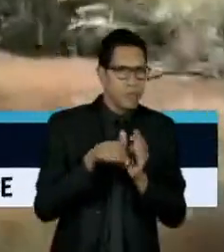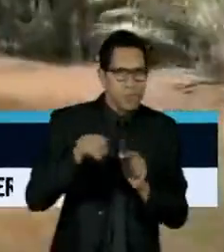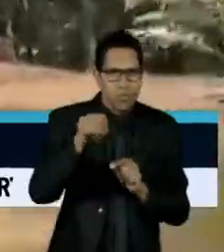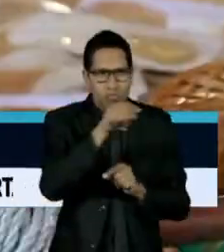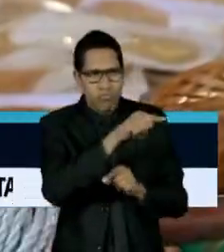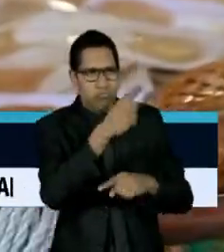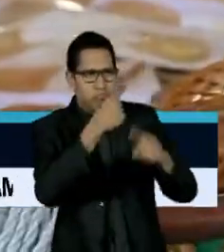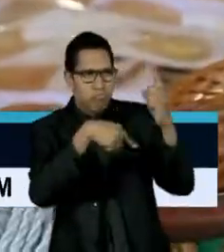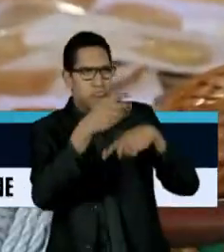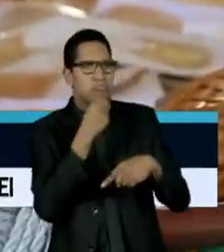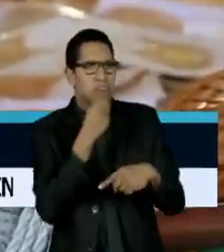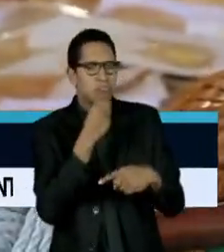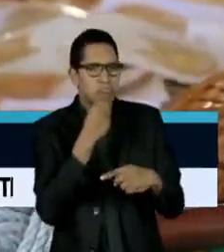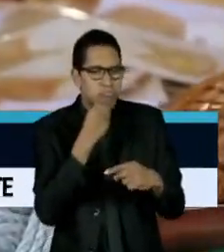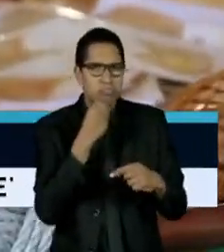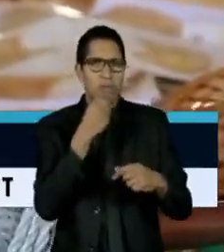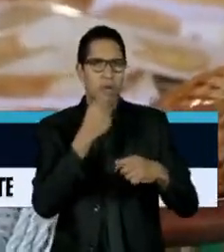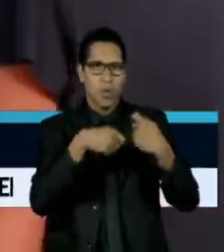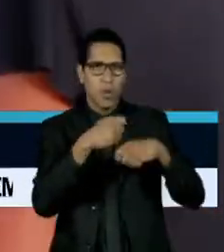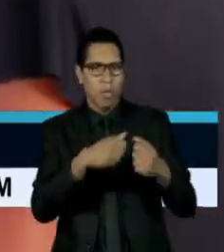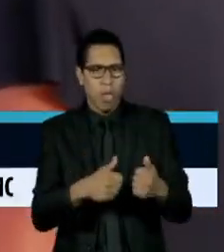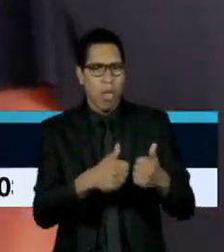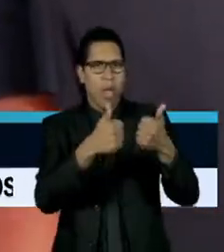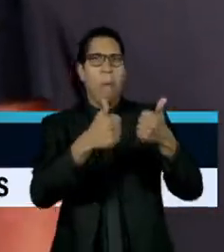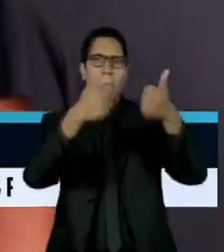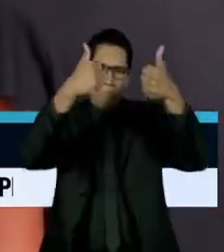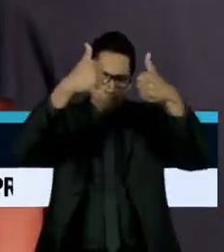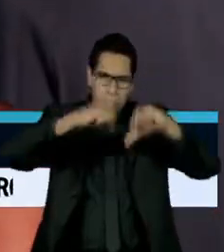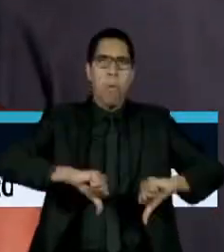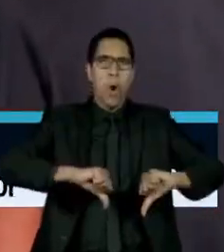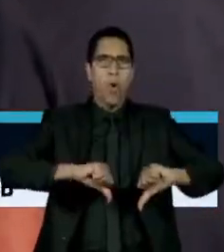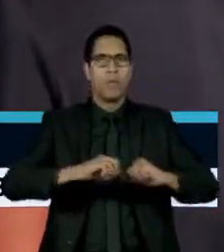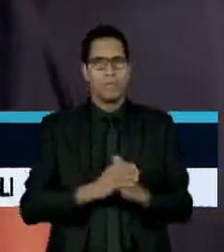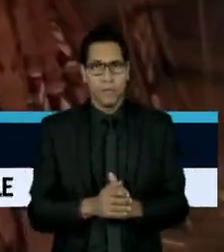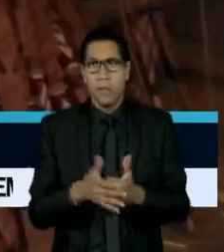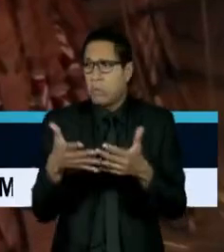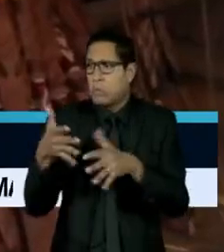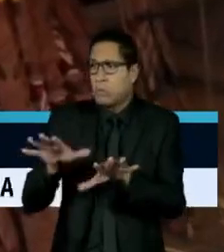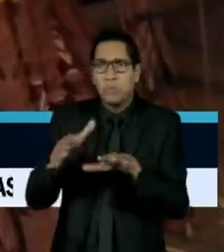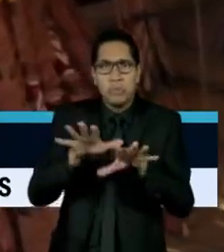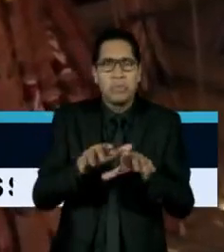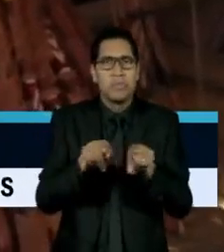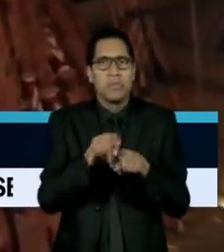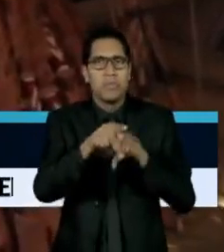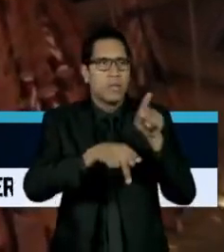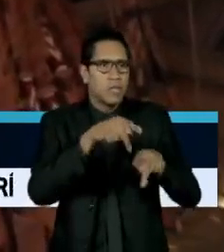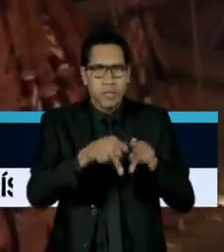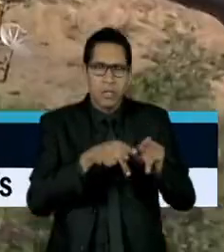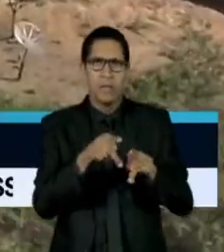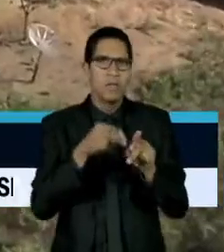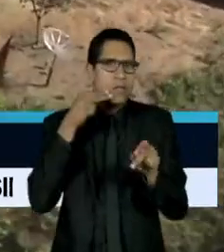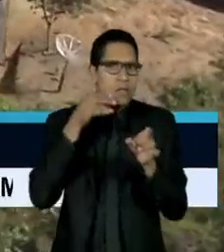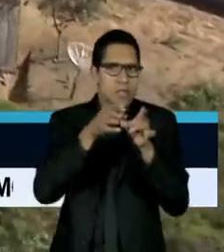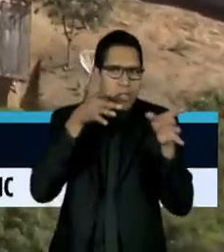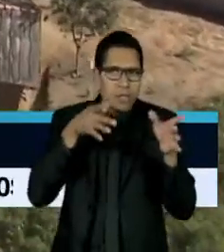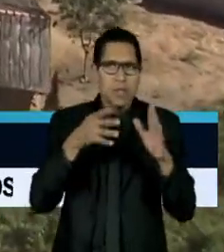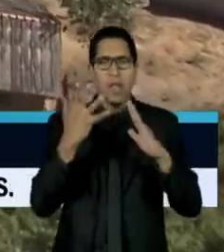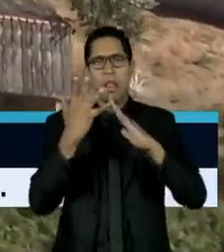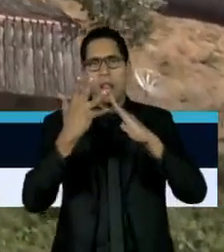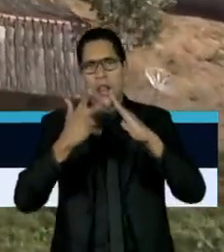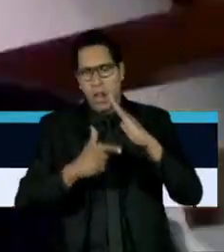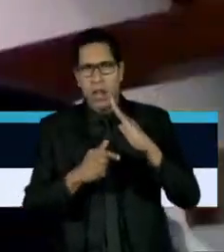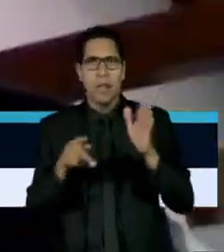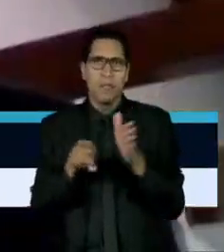que geram oportunidades econômicas com inclusão das populações de indígenas, quilombolas e ribeirinhos